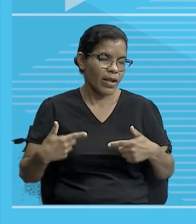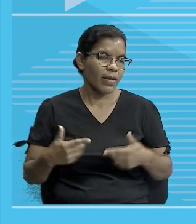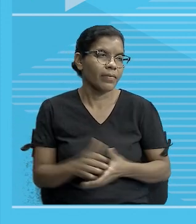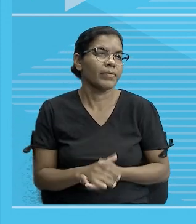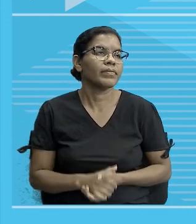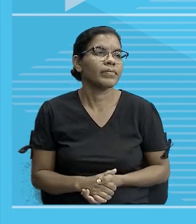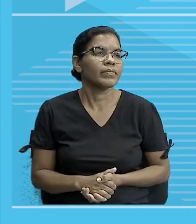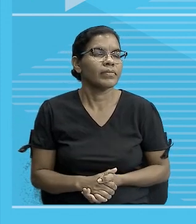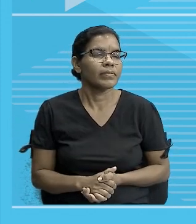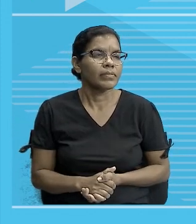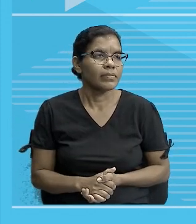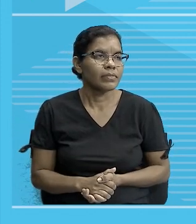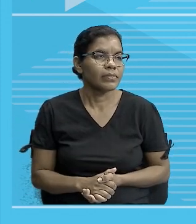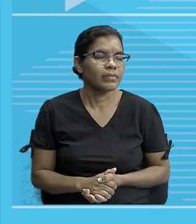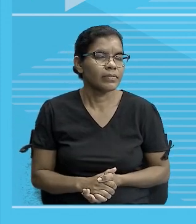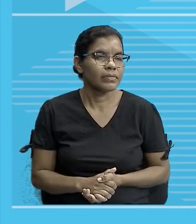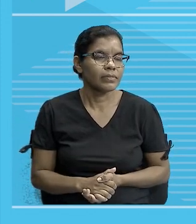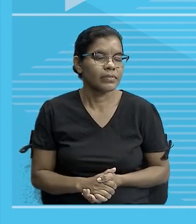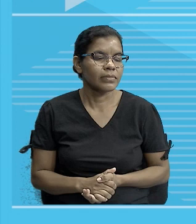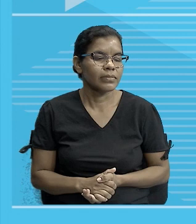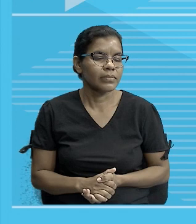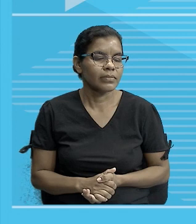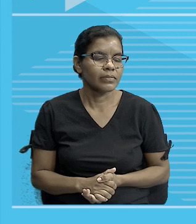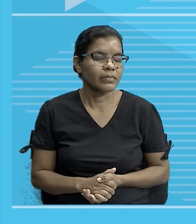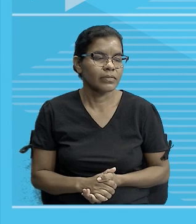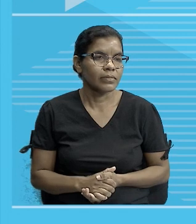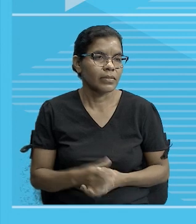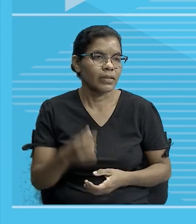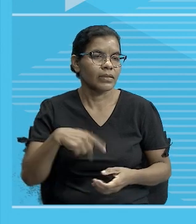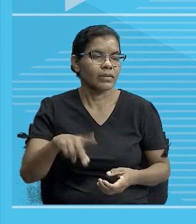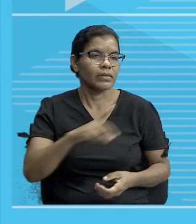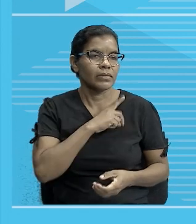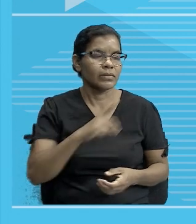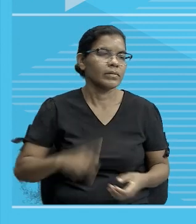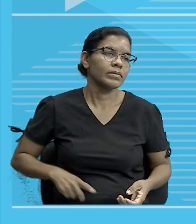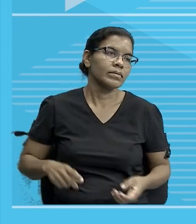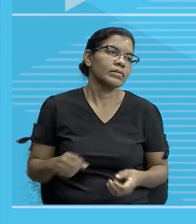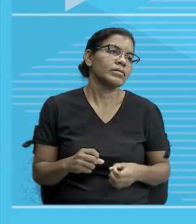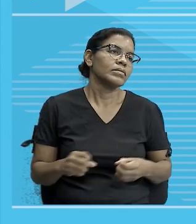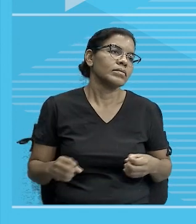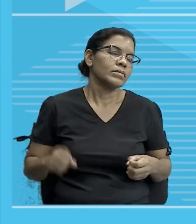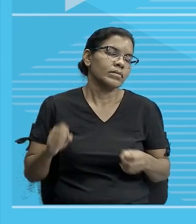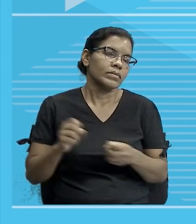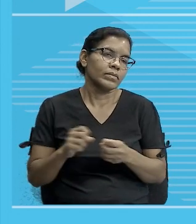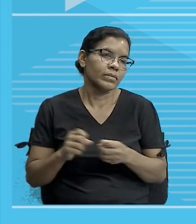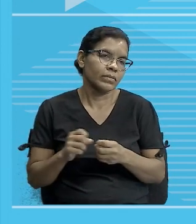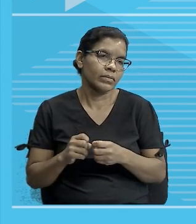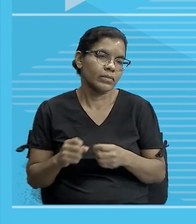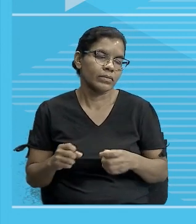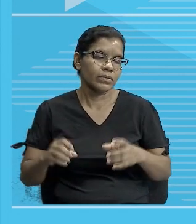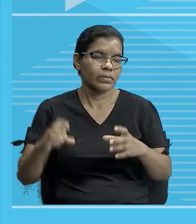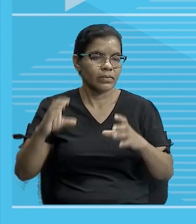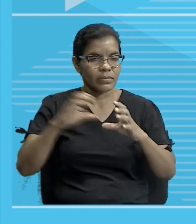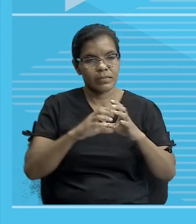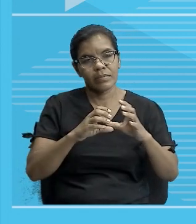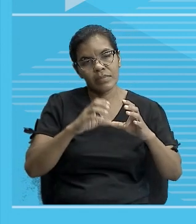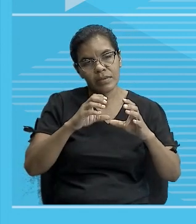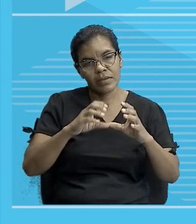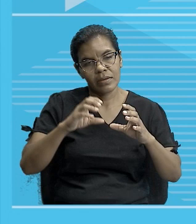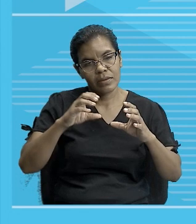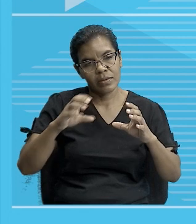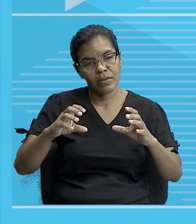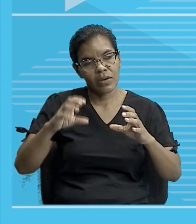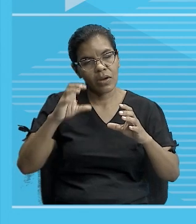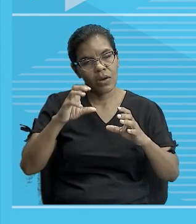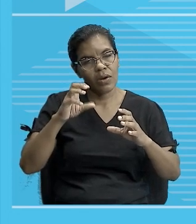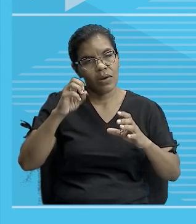eita, meu parente. Aí, os deputados estão elaborando uma constituição em que